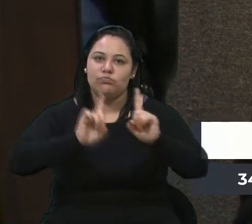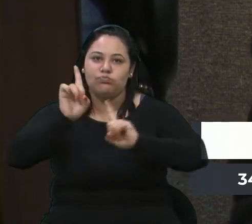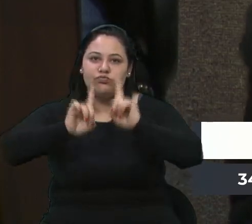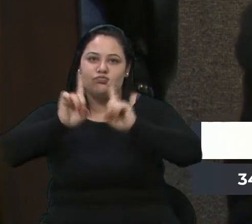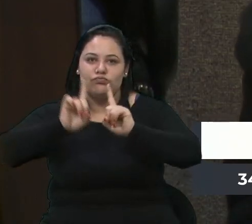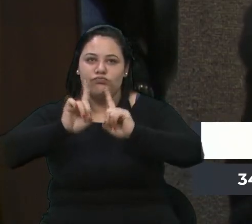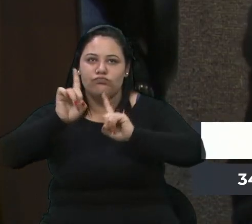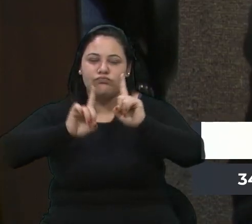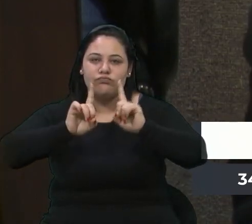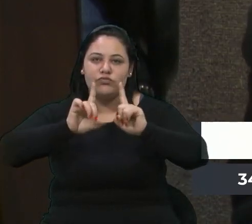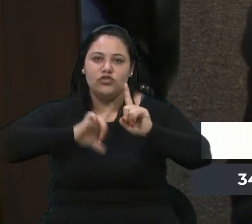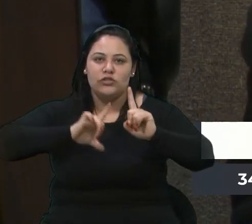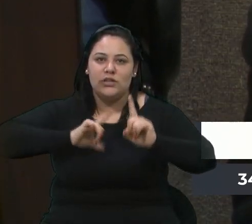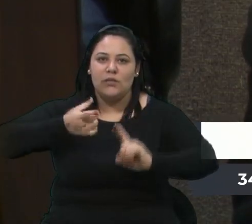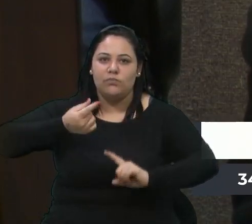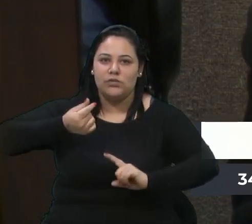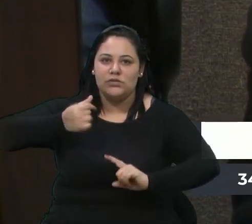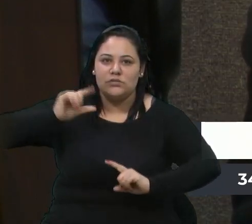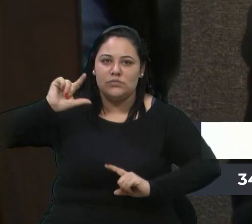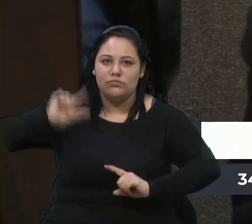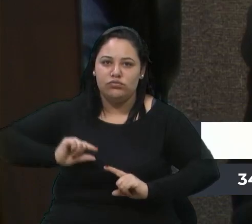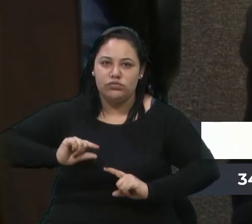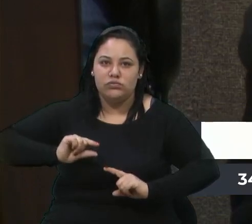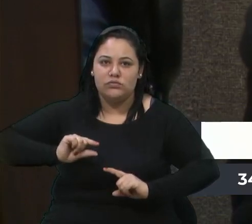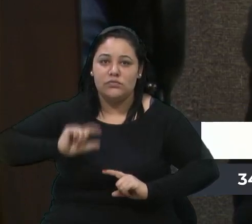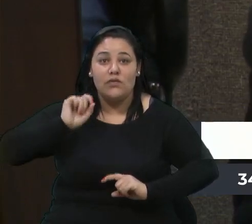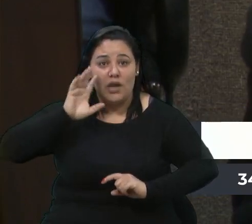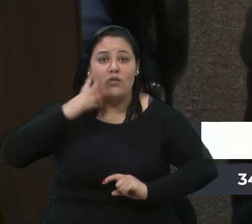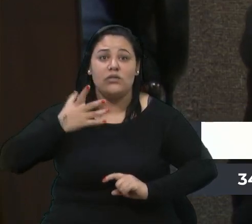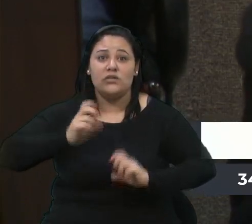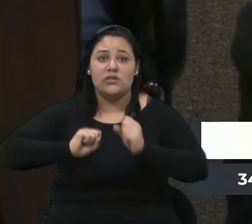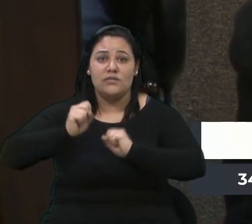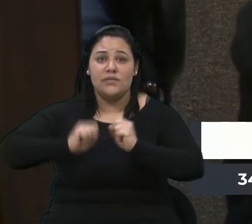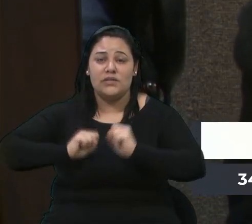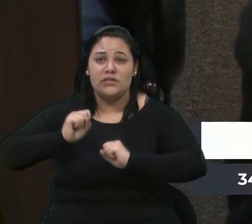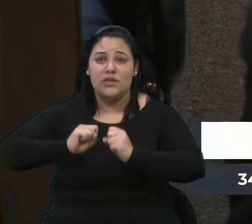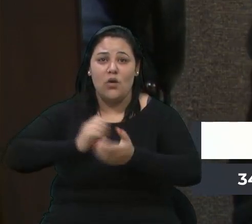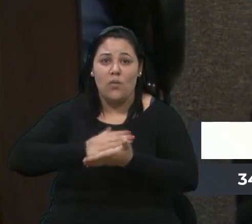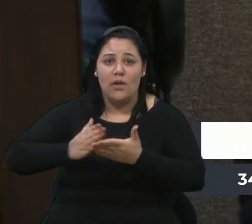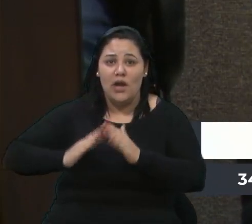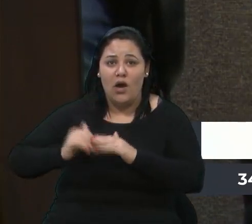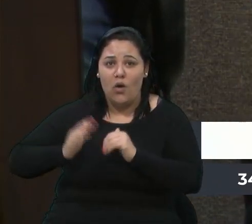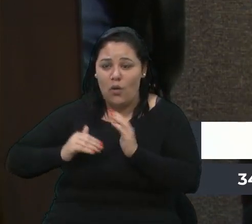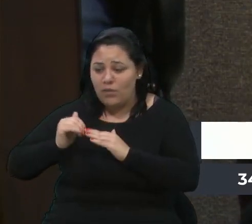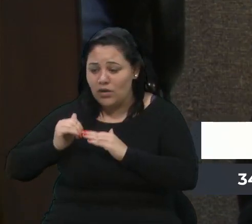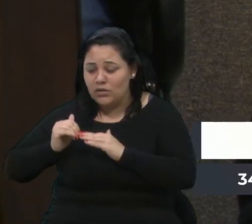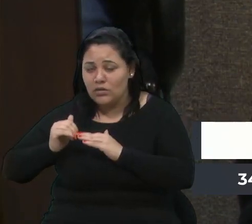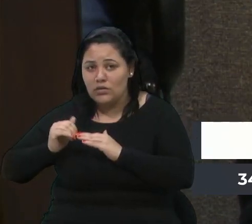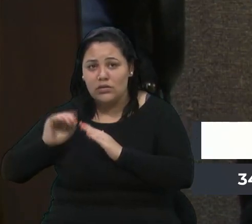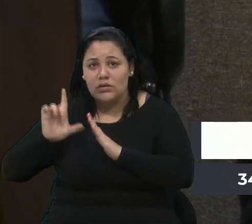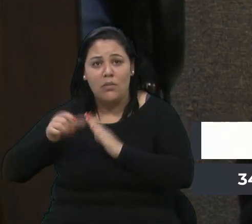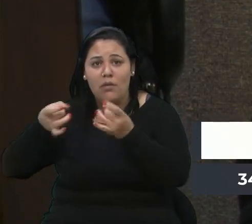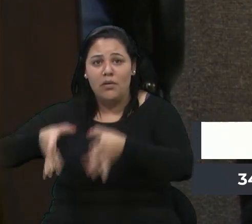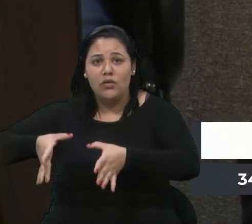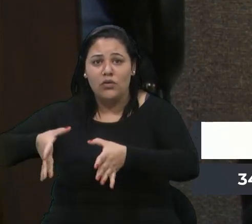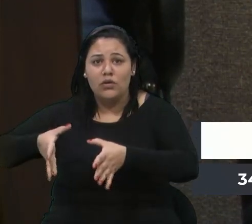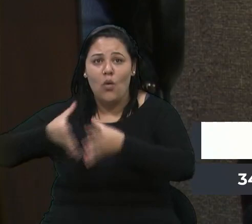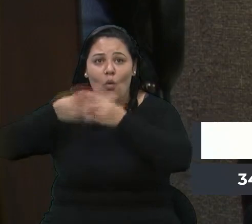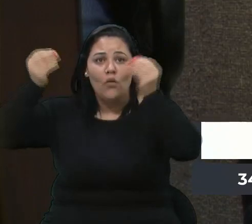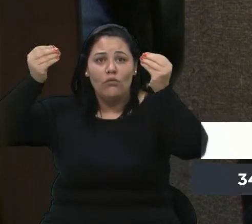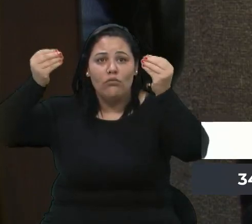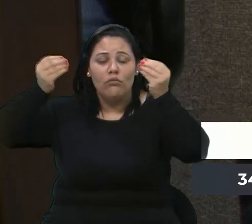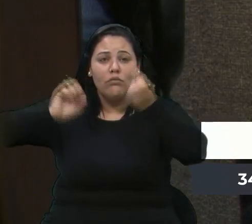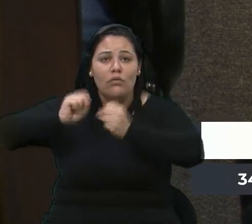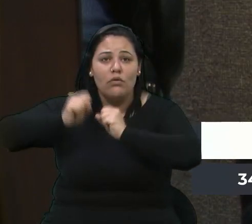É isso que acontece com essas empresas, ganham a licitação, iniciam as obras e depois desaparece. Então,